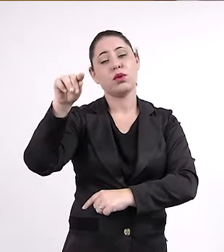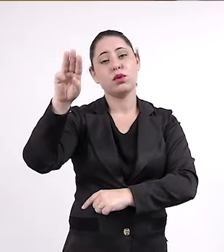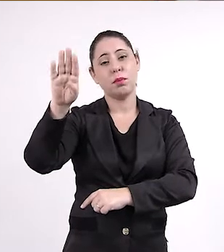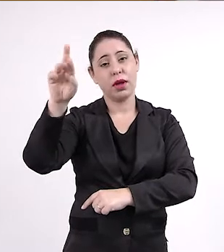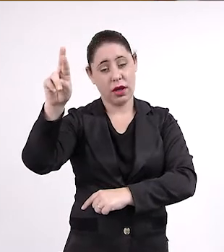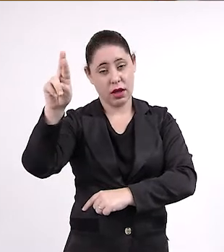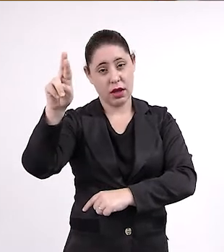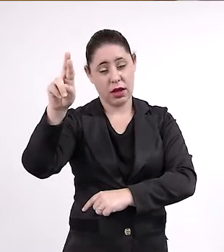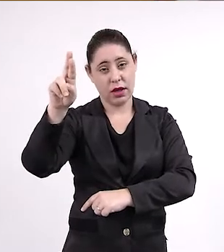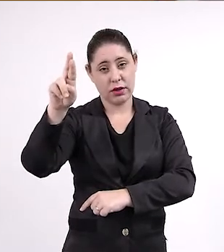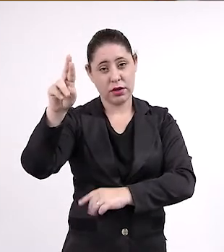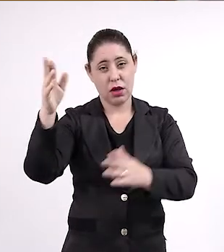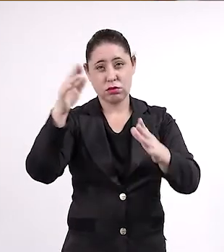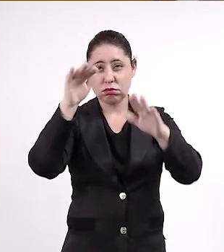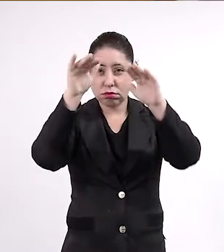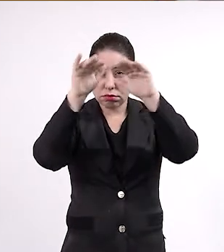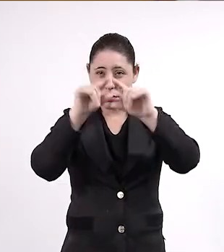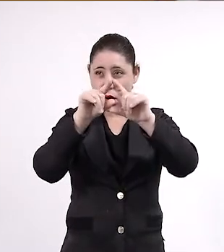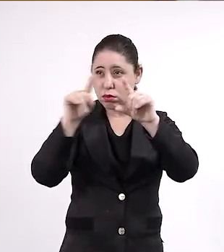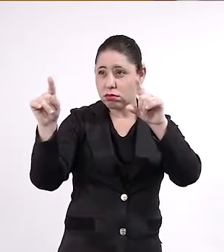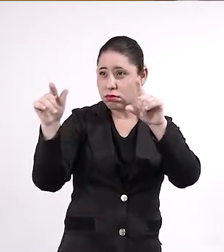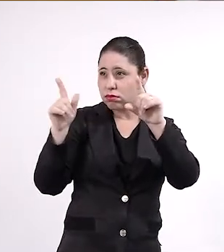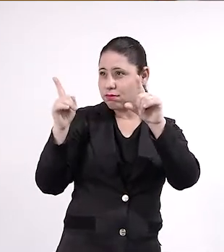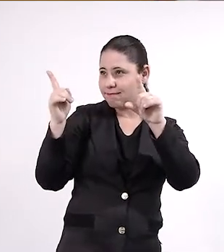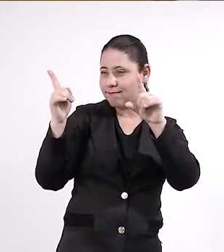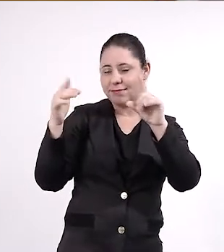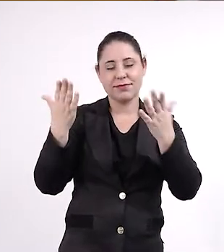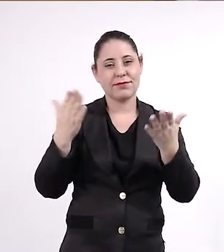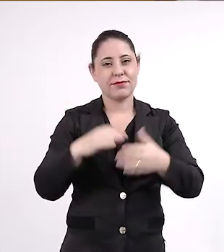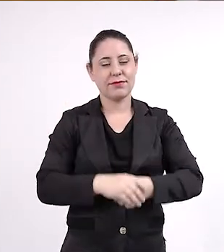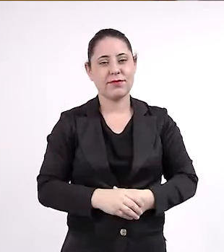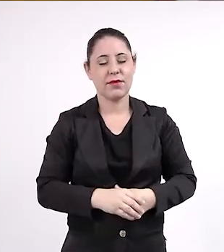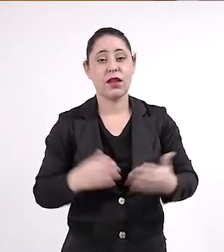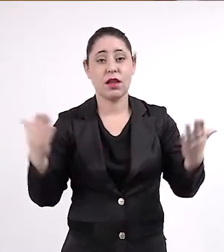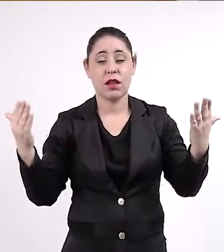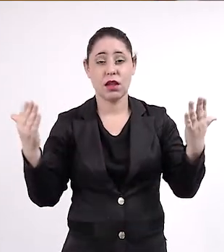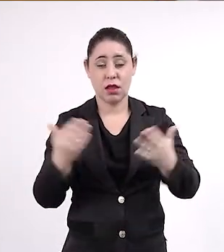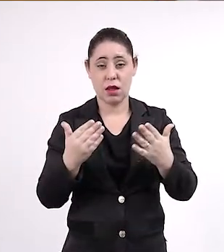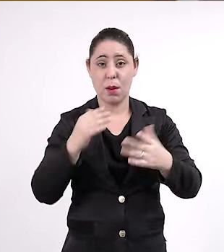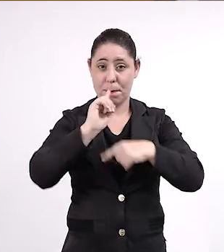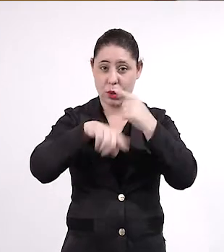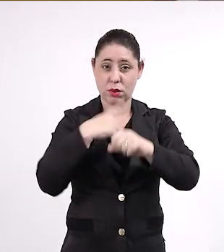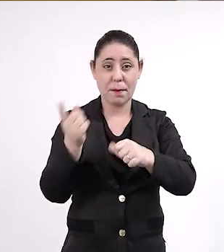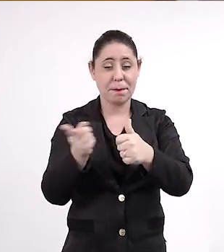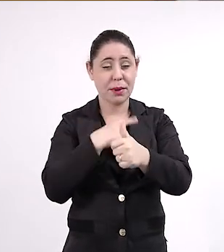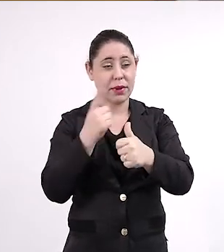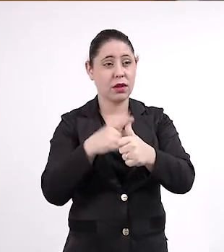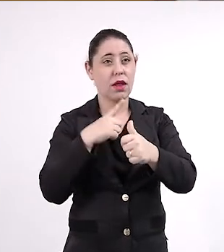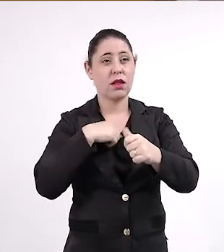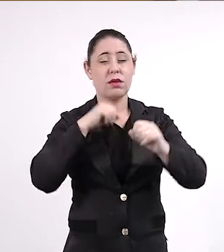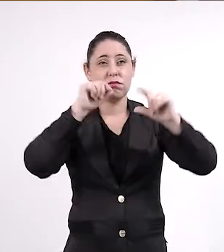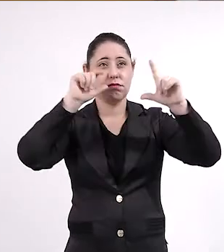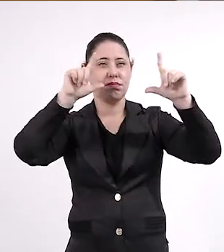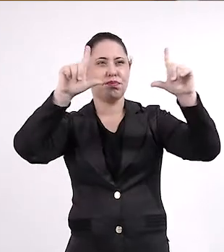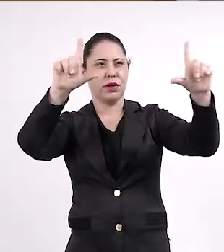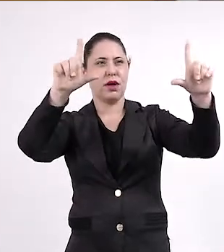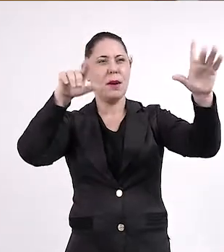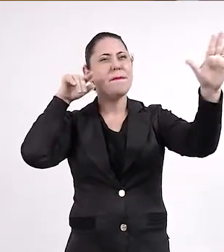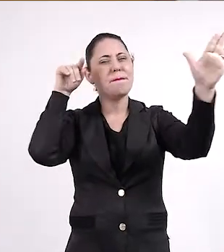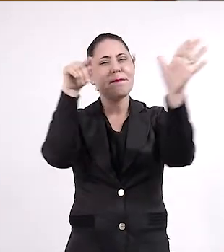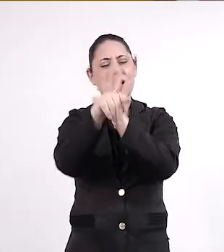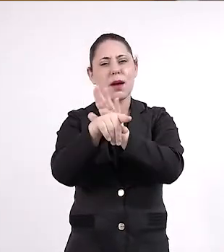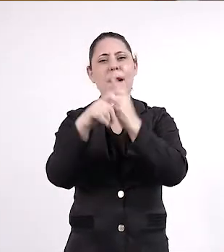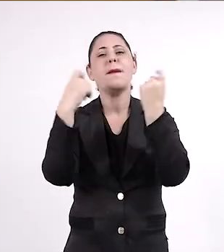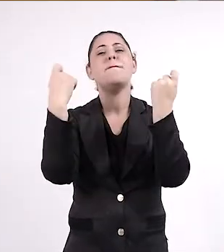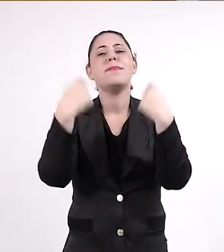www.defensoria.ms.def.br. E logo na página aqui embaixo. E logo lá na página inicial tem um banner que